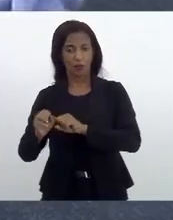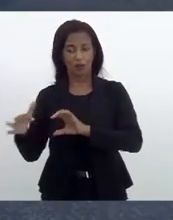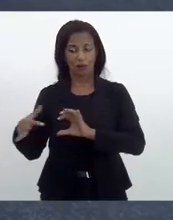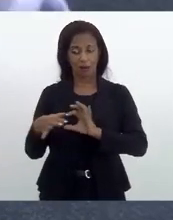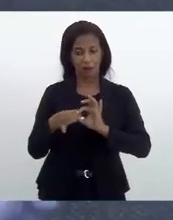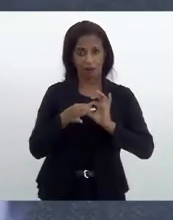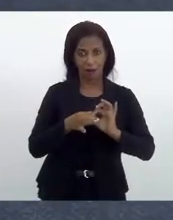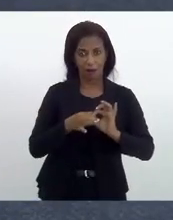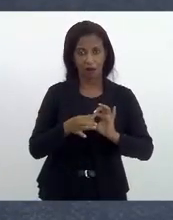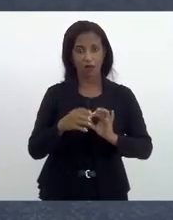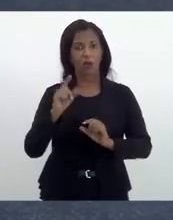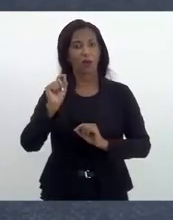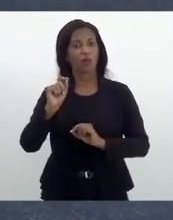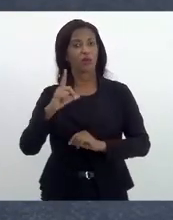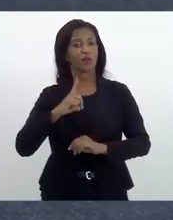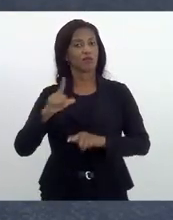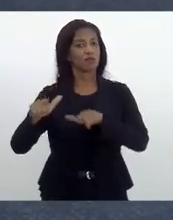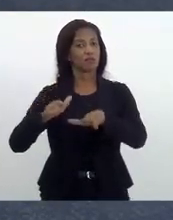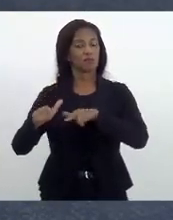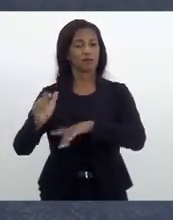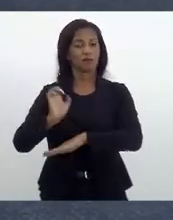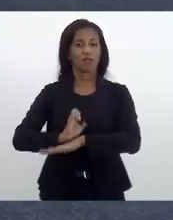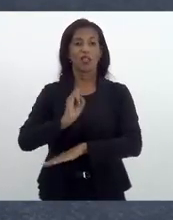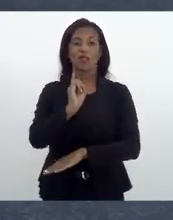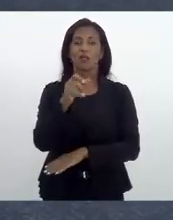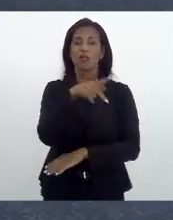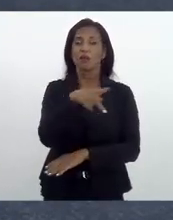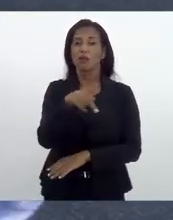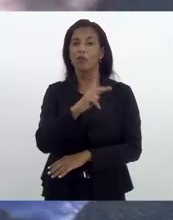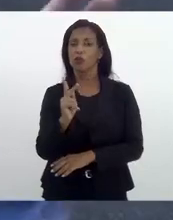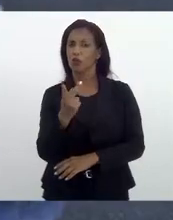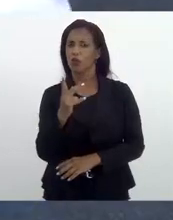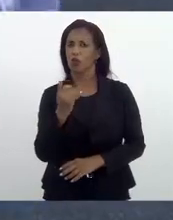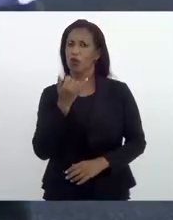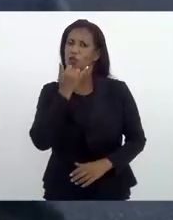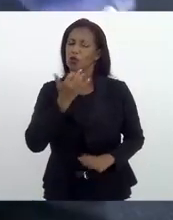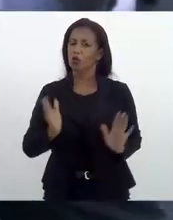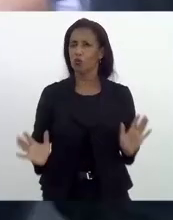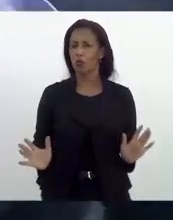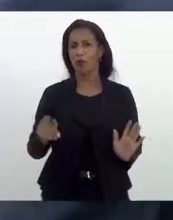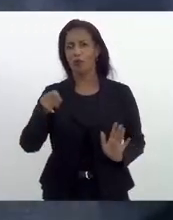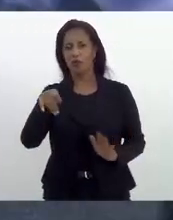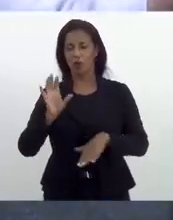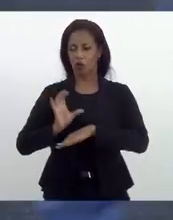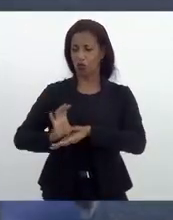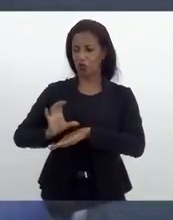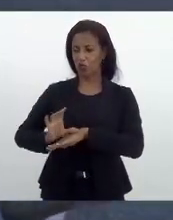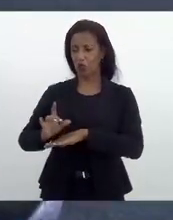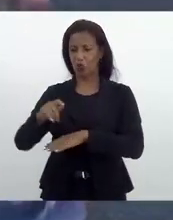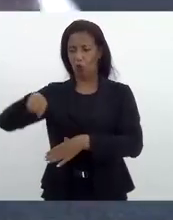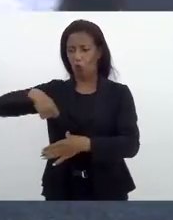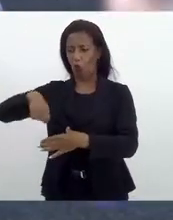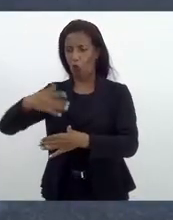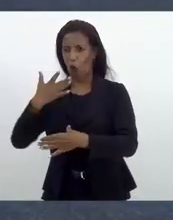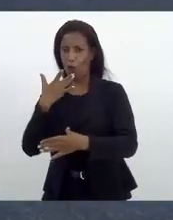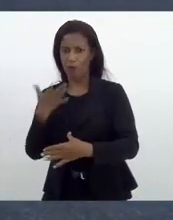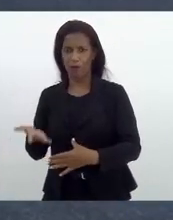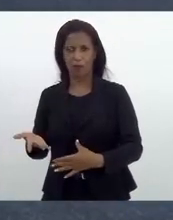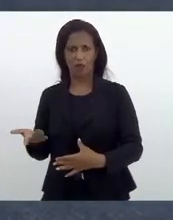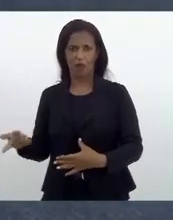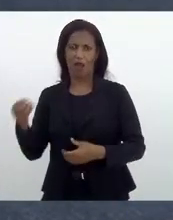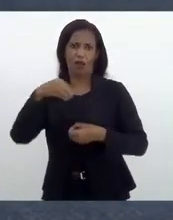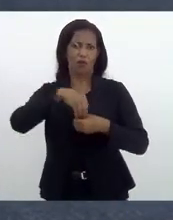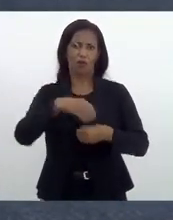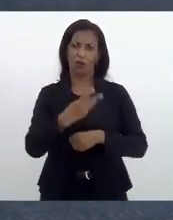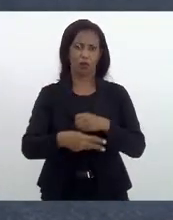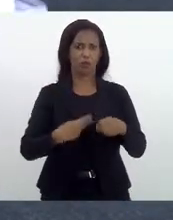funções que você exerce no Estado. se você é professor de História, me desculpe, você gosta de fazer curso de gastronomia, beleza, mas não vai contar